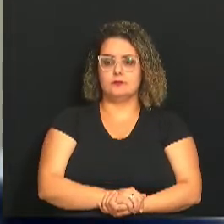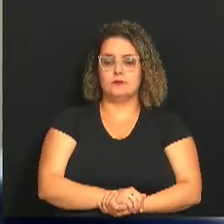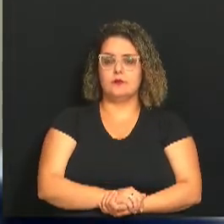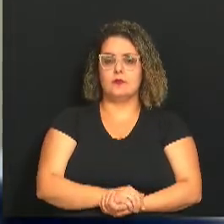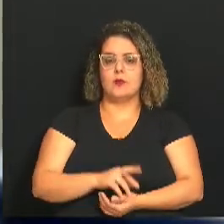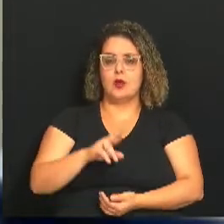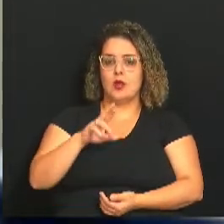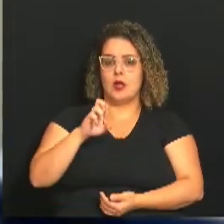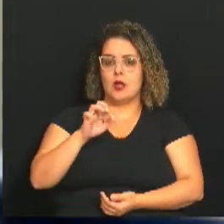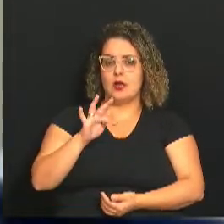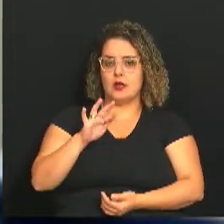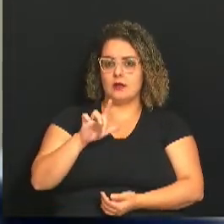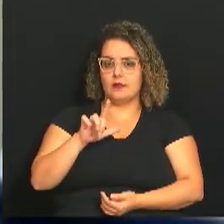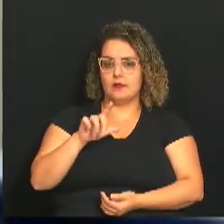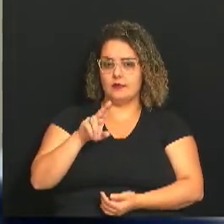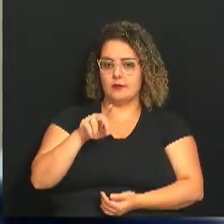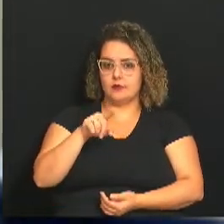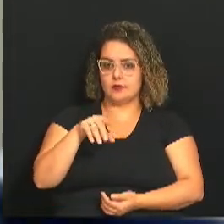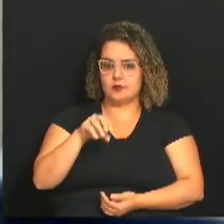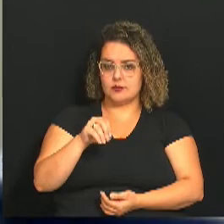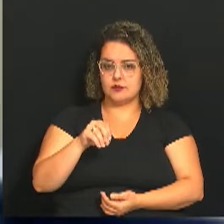da rede hídrica.